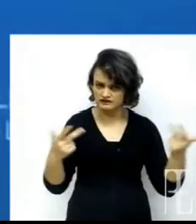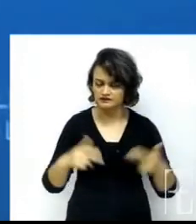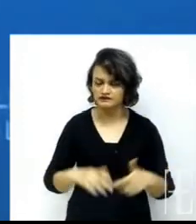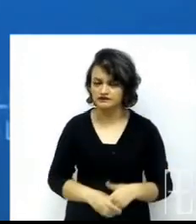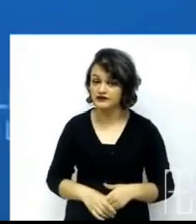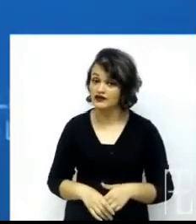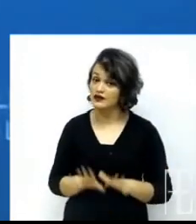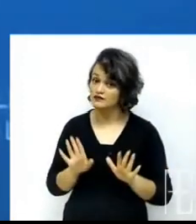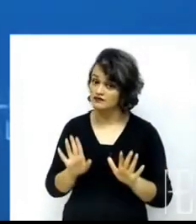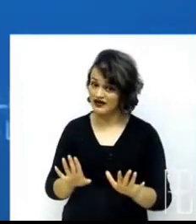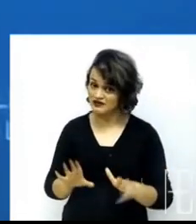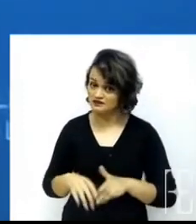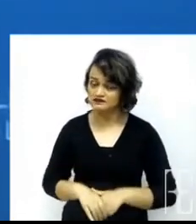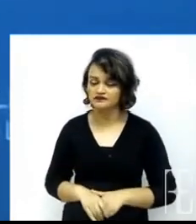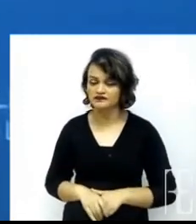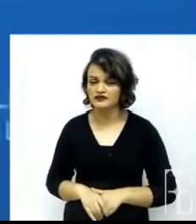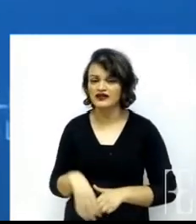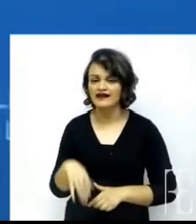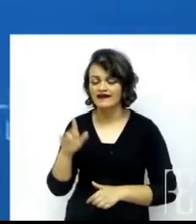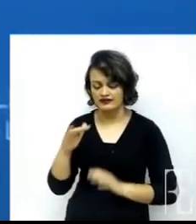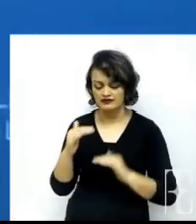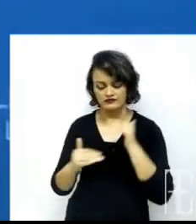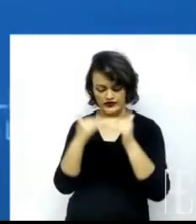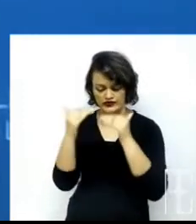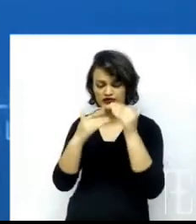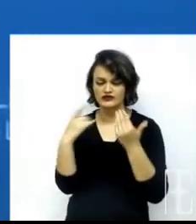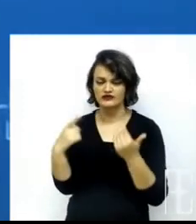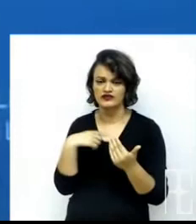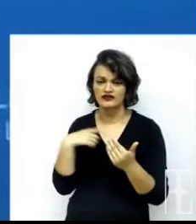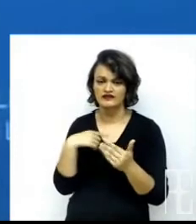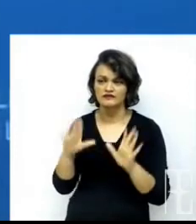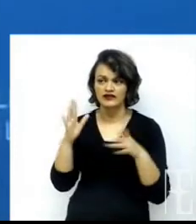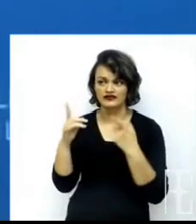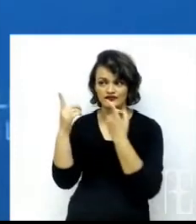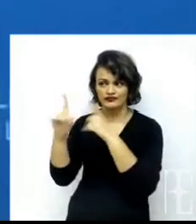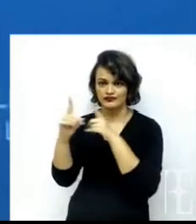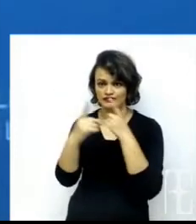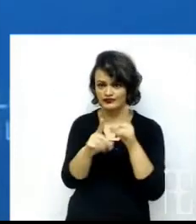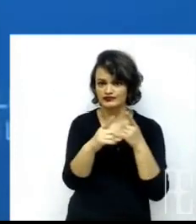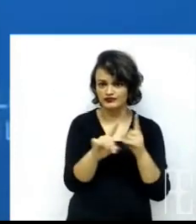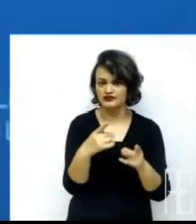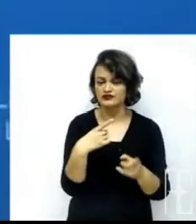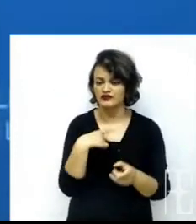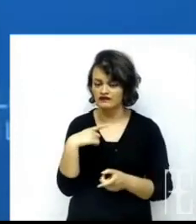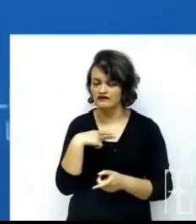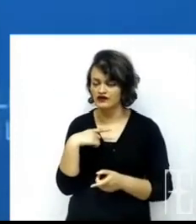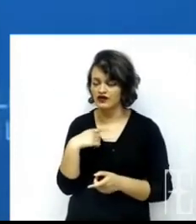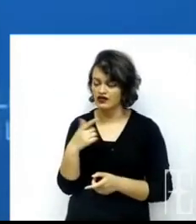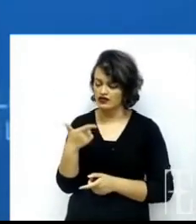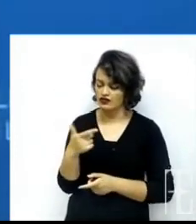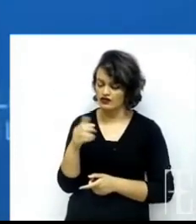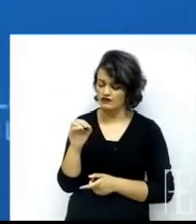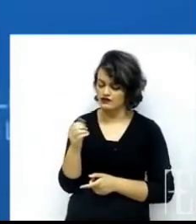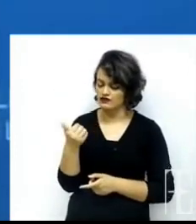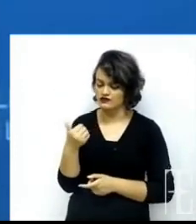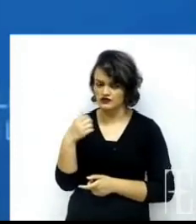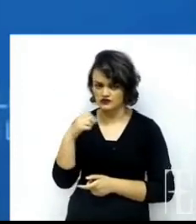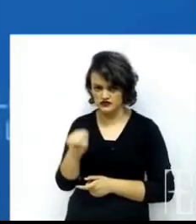No entanto, apesar desses progressos, os desafios persistem. Em